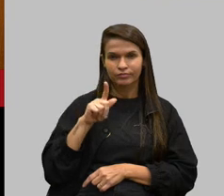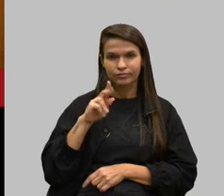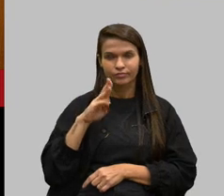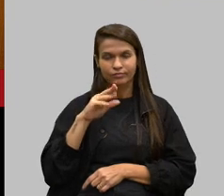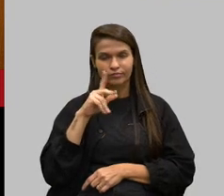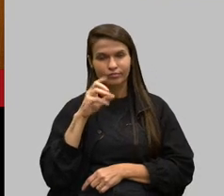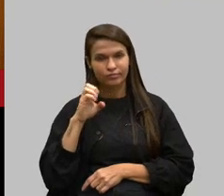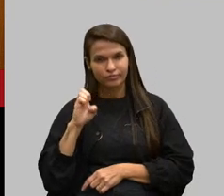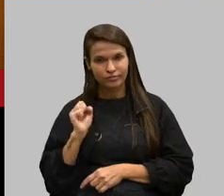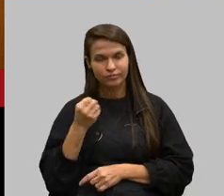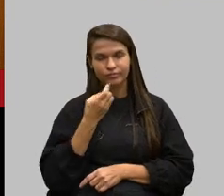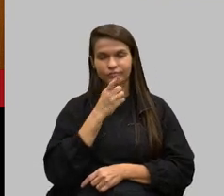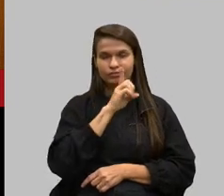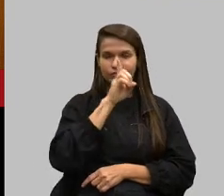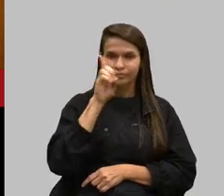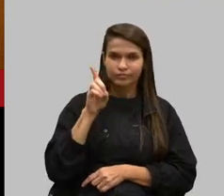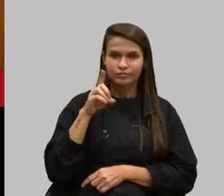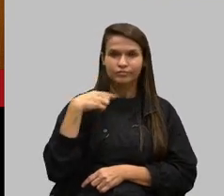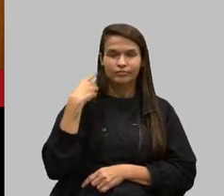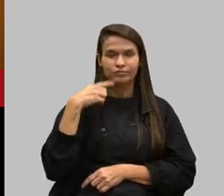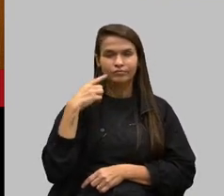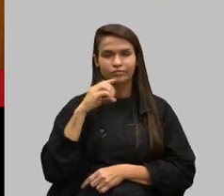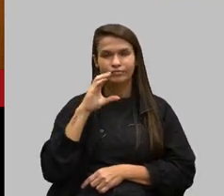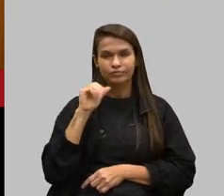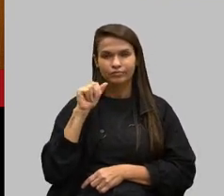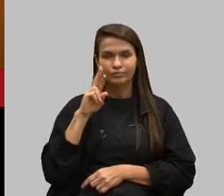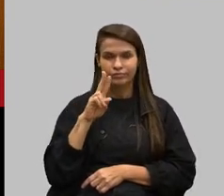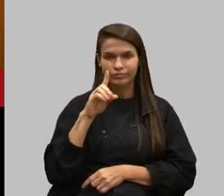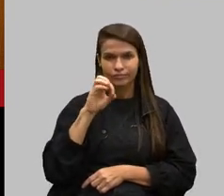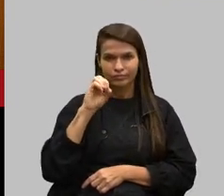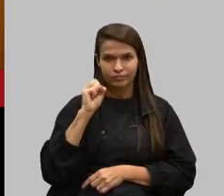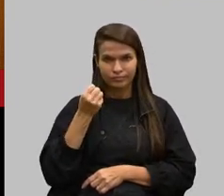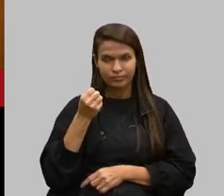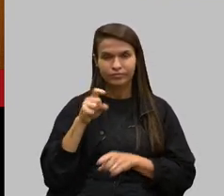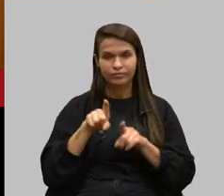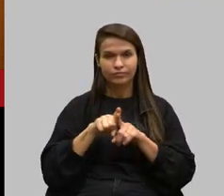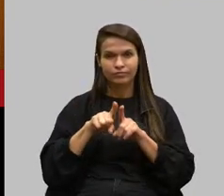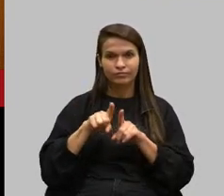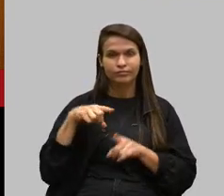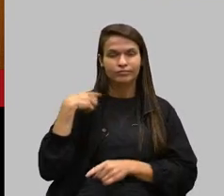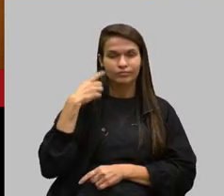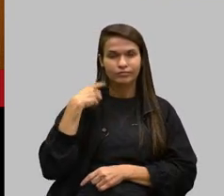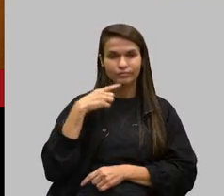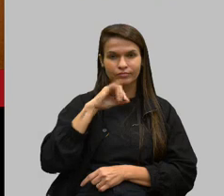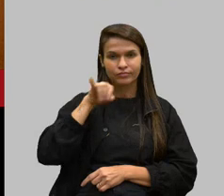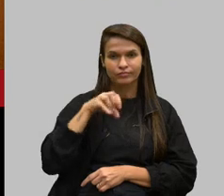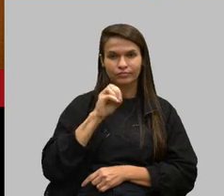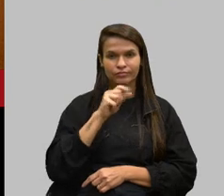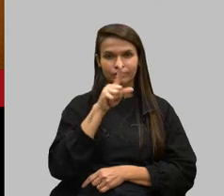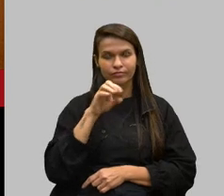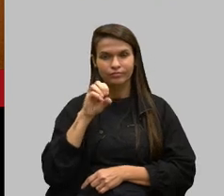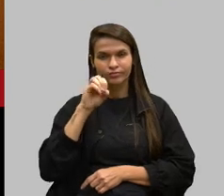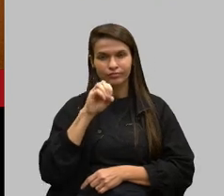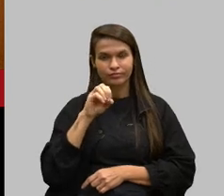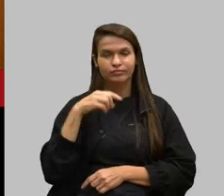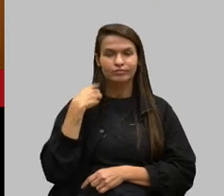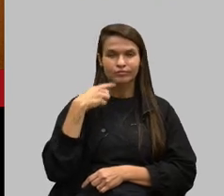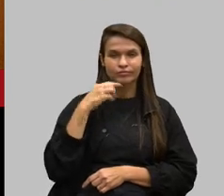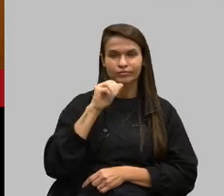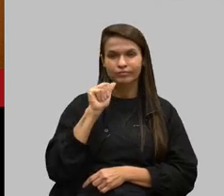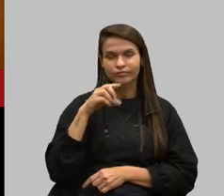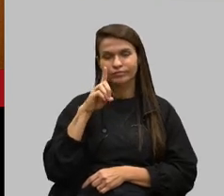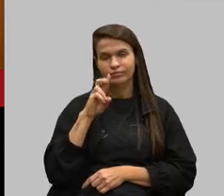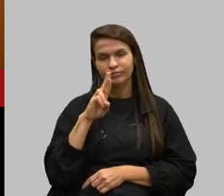Arlen Deputado Antônio Cars Arantes Deputado João Júnior deputado Jorge al Deputado Adriano